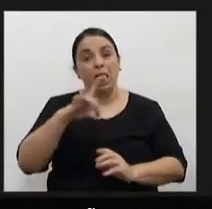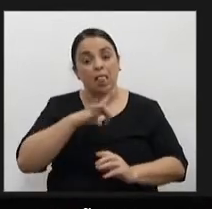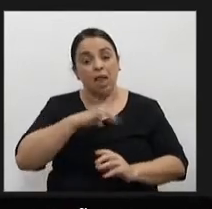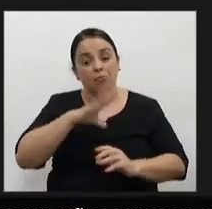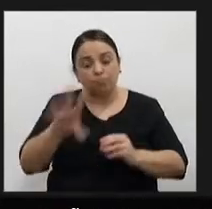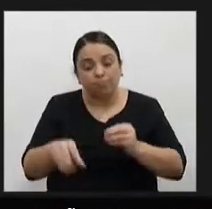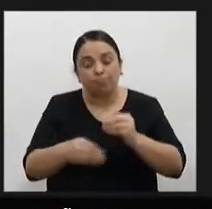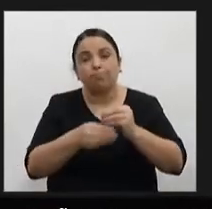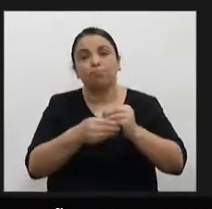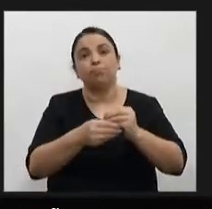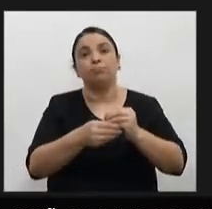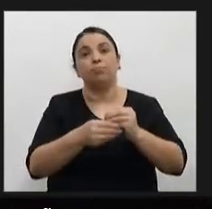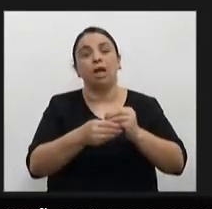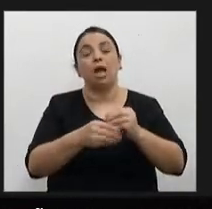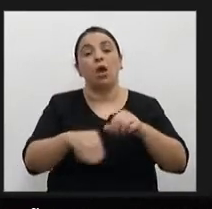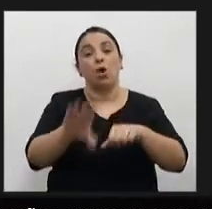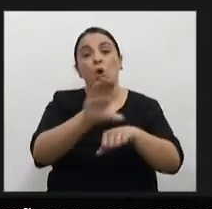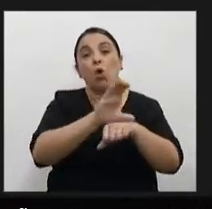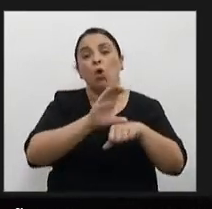lamentavelmente, estamos experimentando